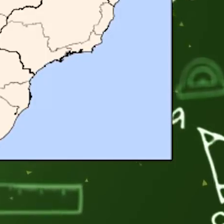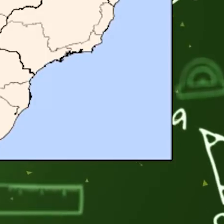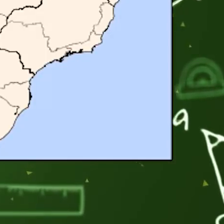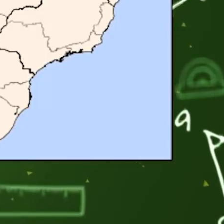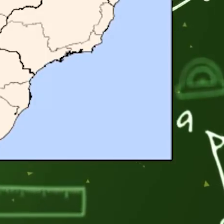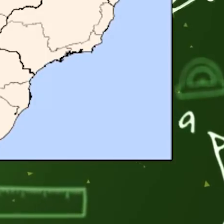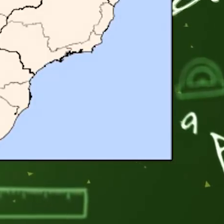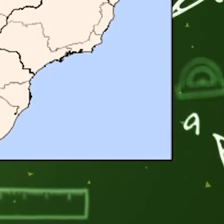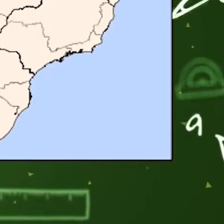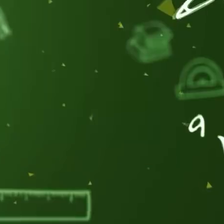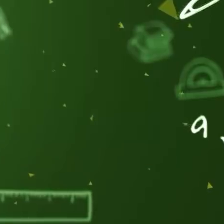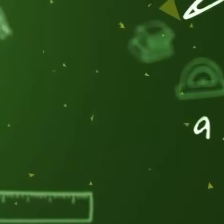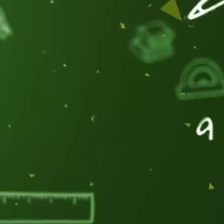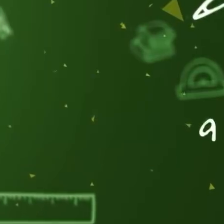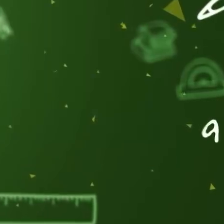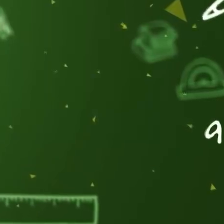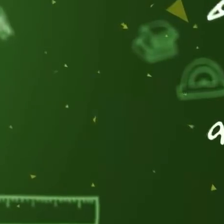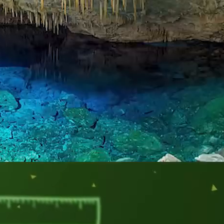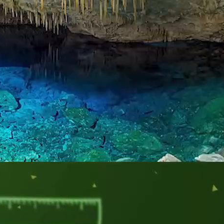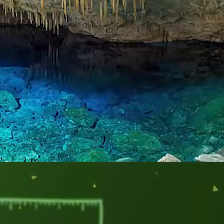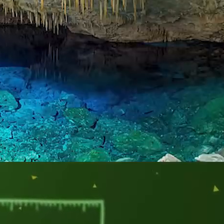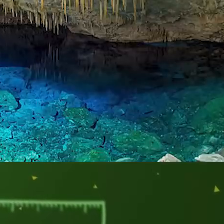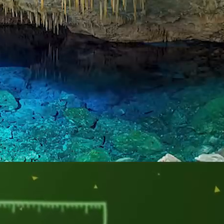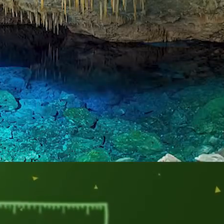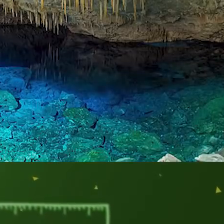Mato Grosso,